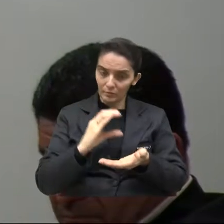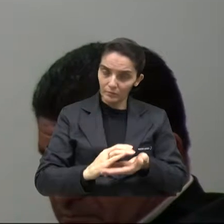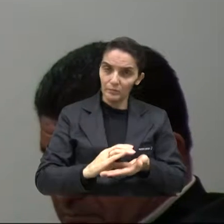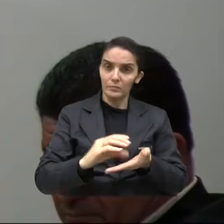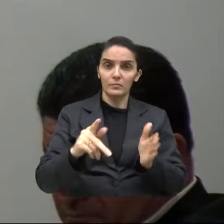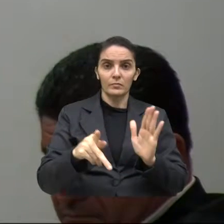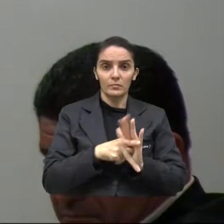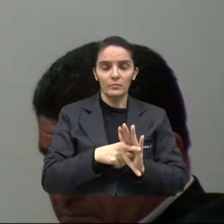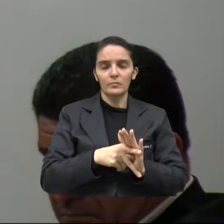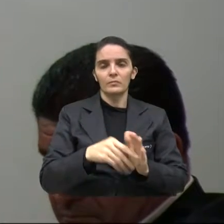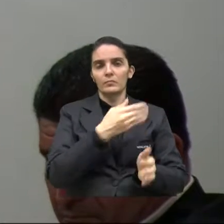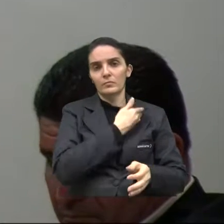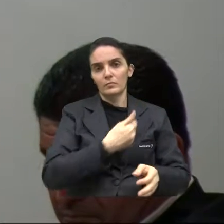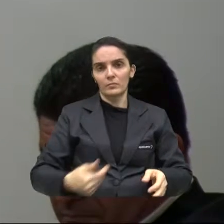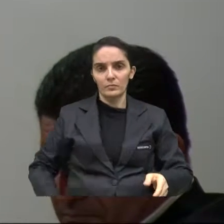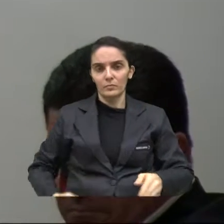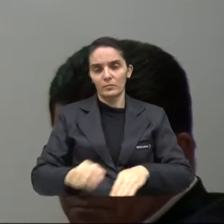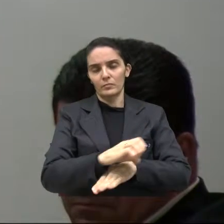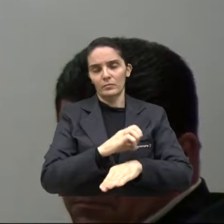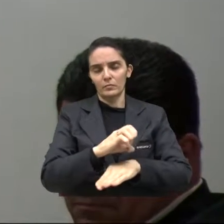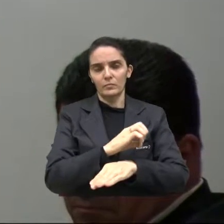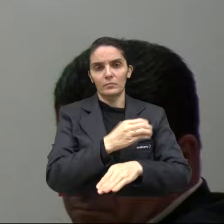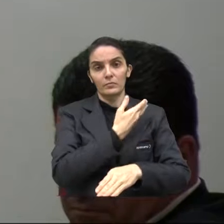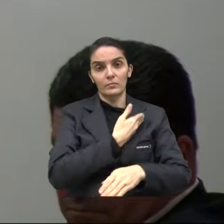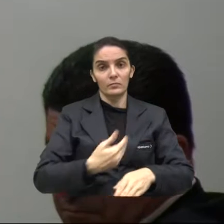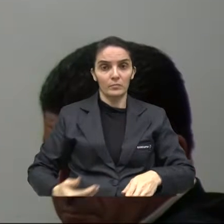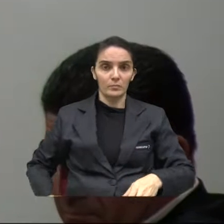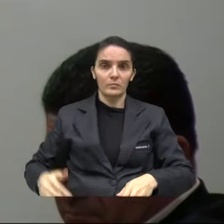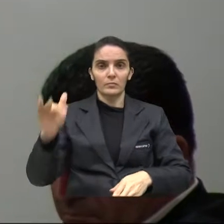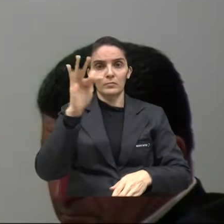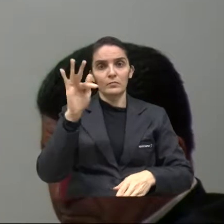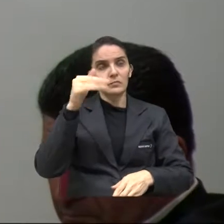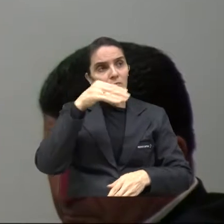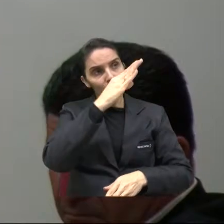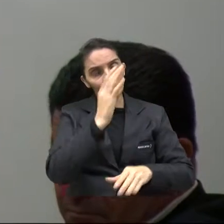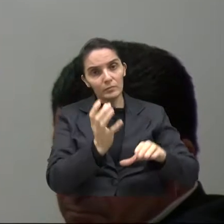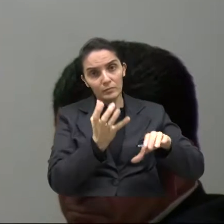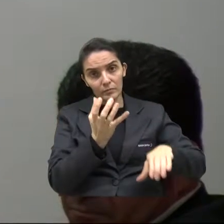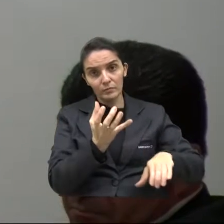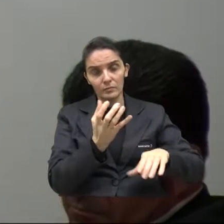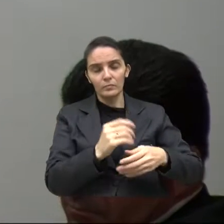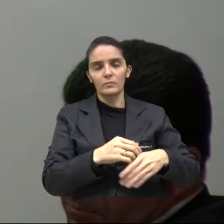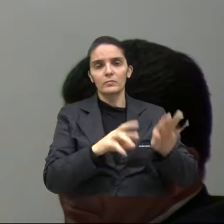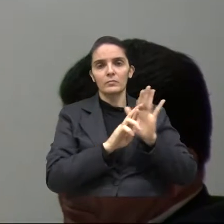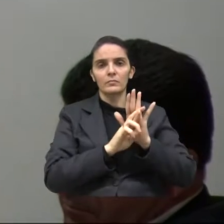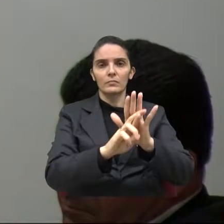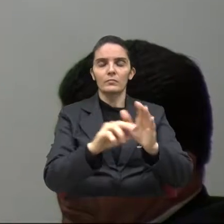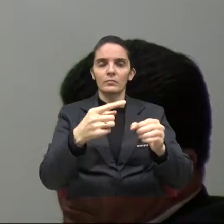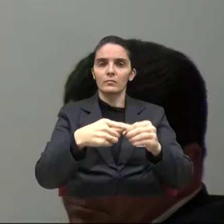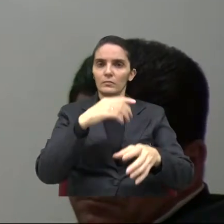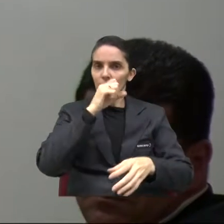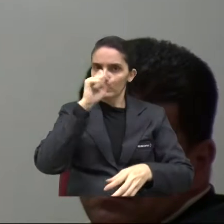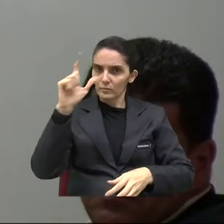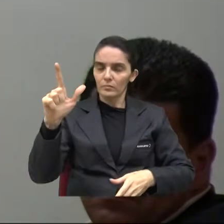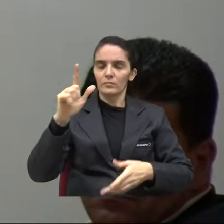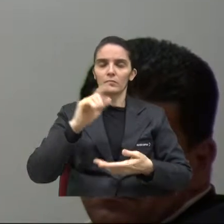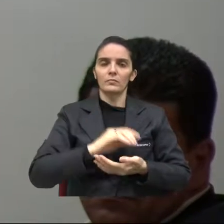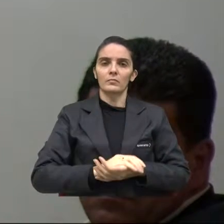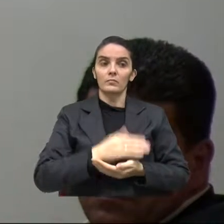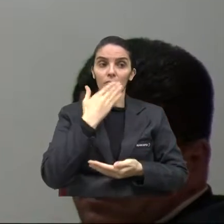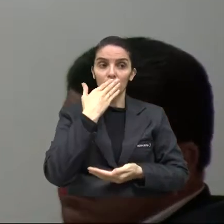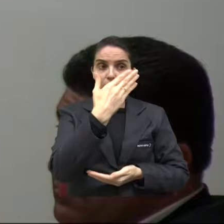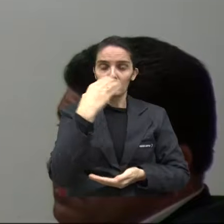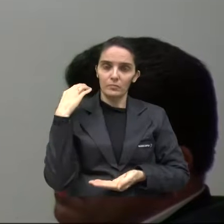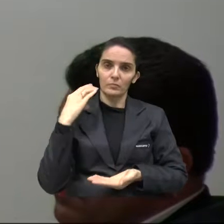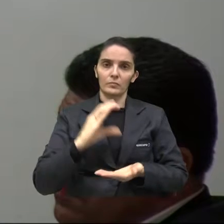federal, que nós possamos sair daqui, ir para São Paulo, ir para Brasília, representar a cidade e buscar esses recursos.